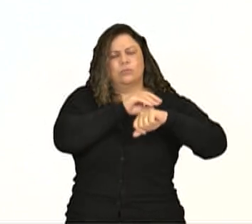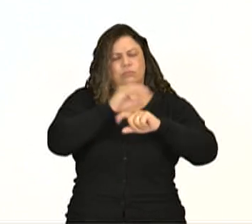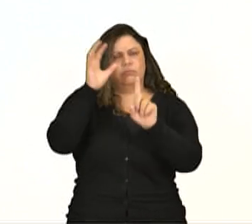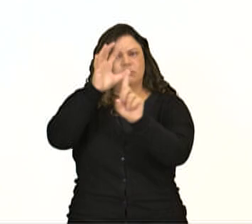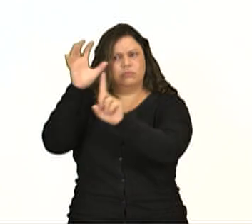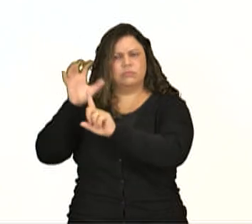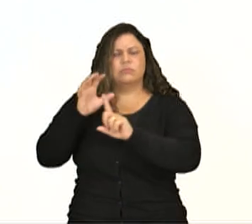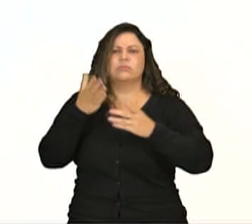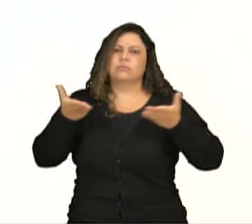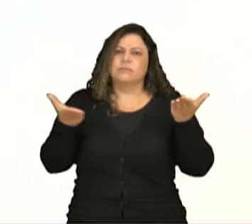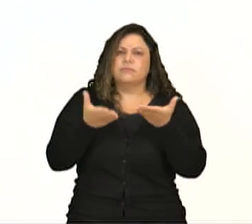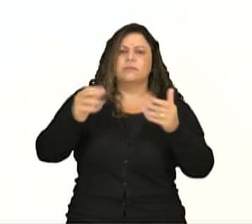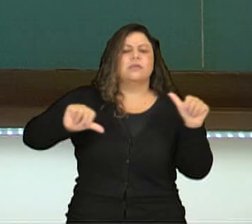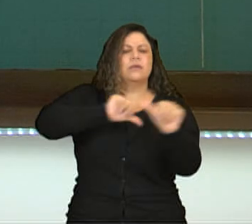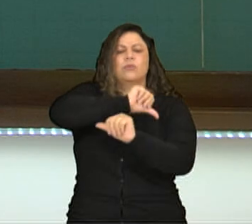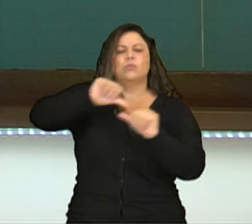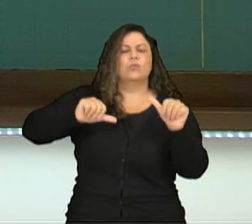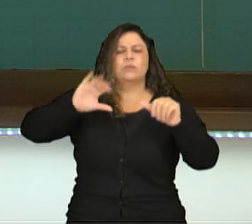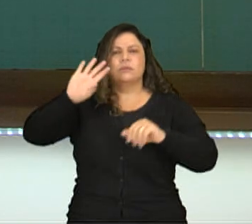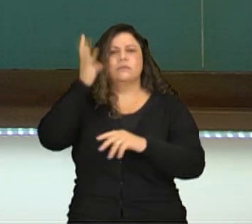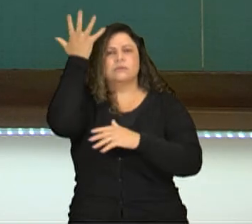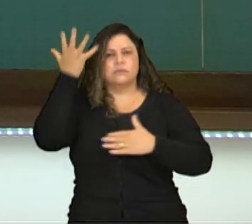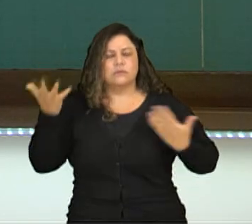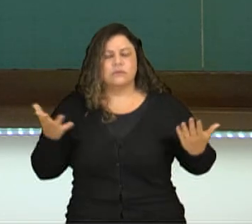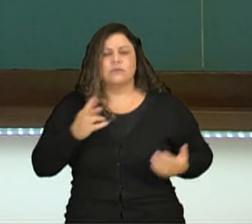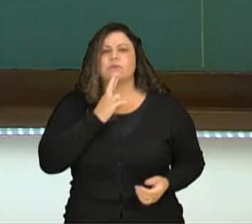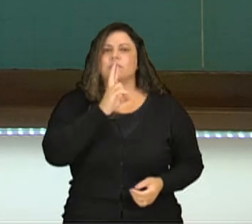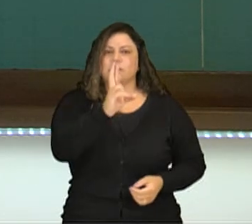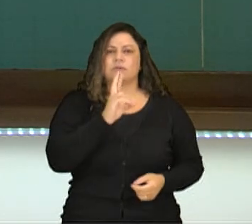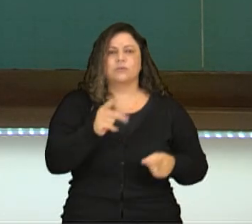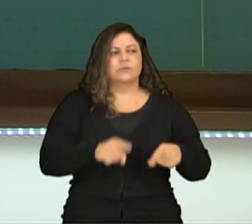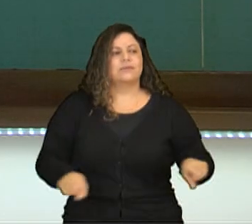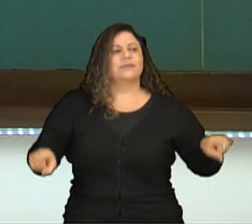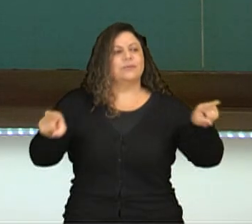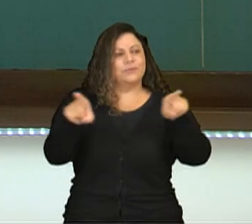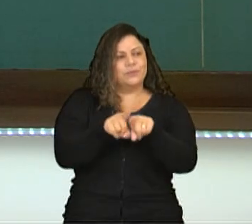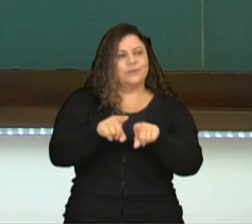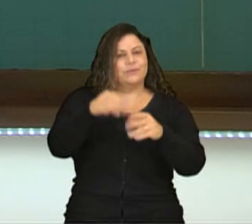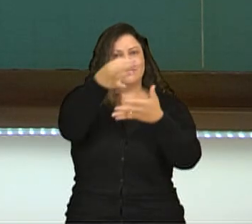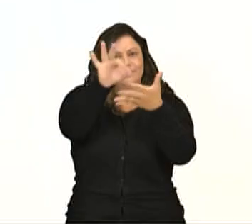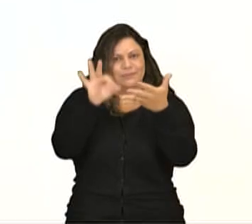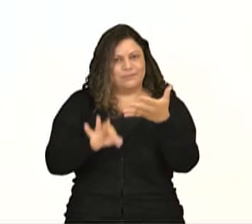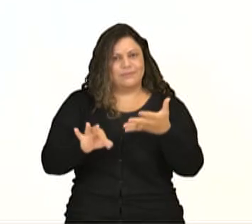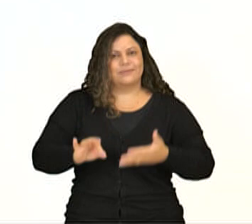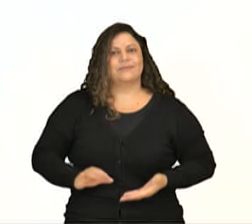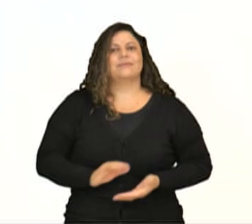foram estas? Então vocês vão responder e nós voltamos com a correção.